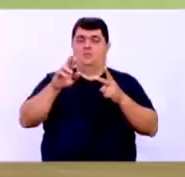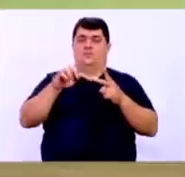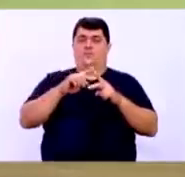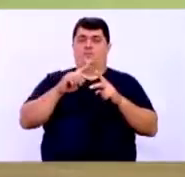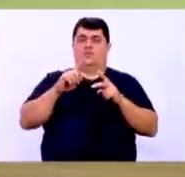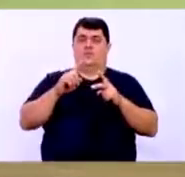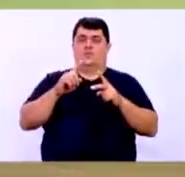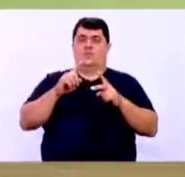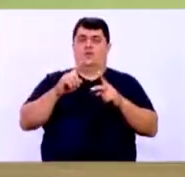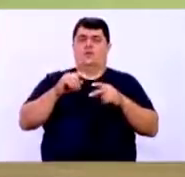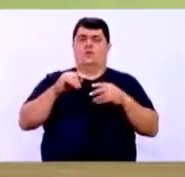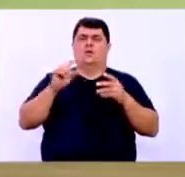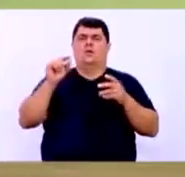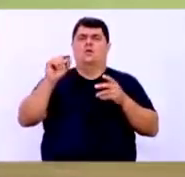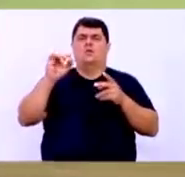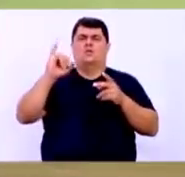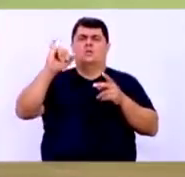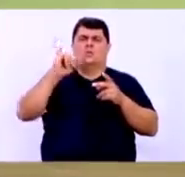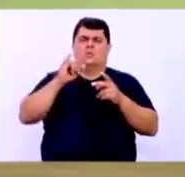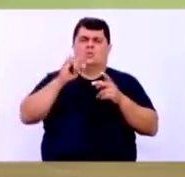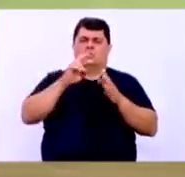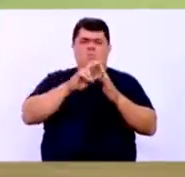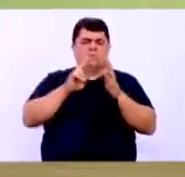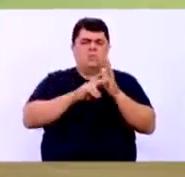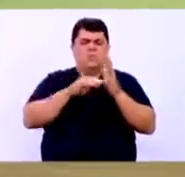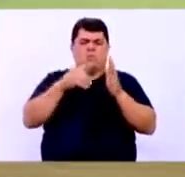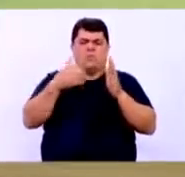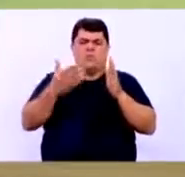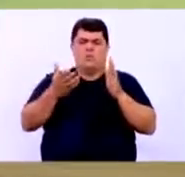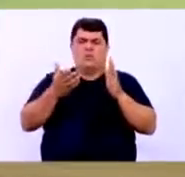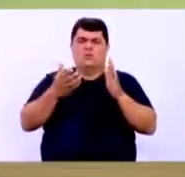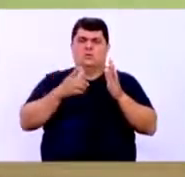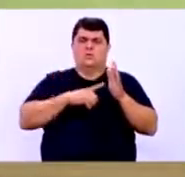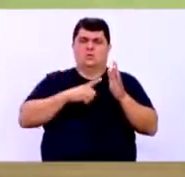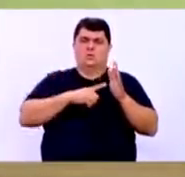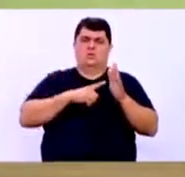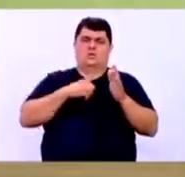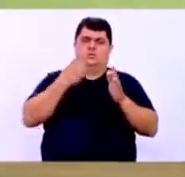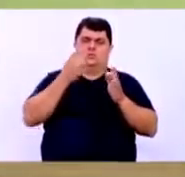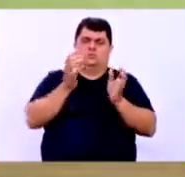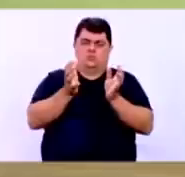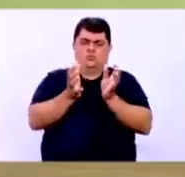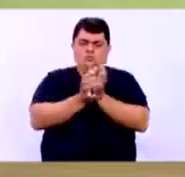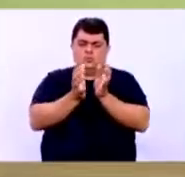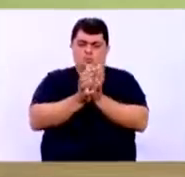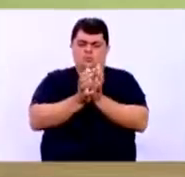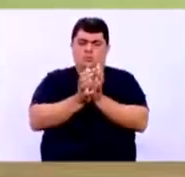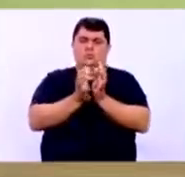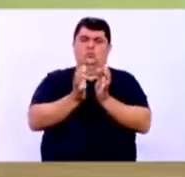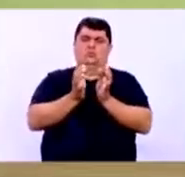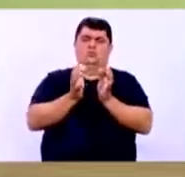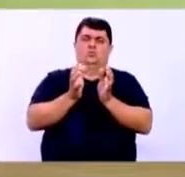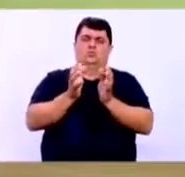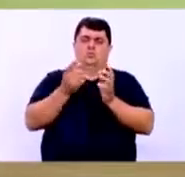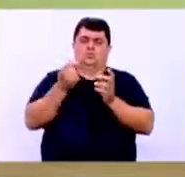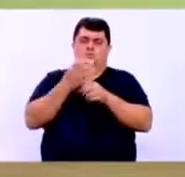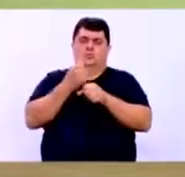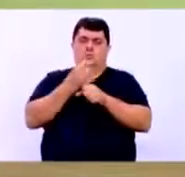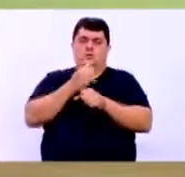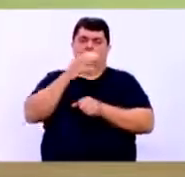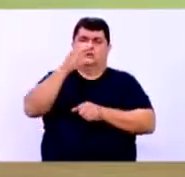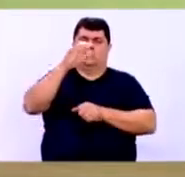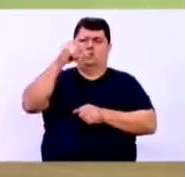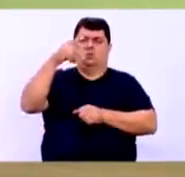saber. Que normas internacionais são essas, né? Tem um comitê de pronunciamentos contábeis,